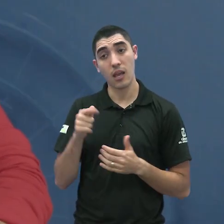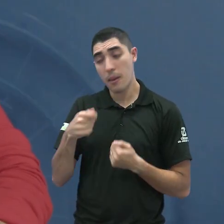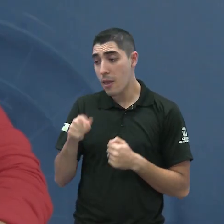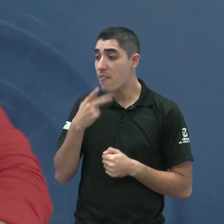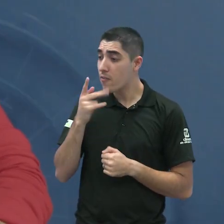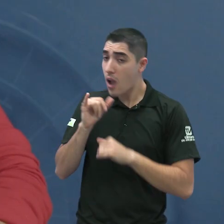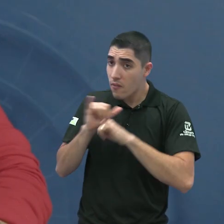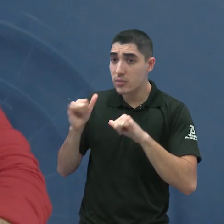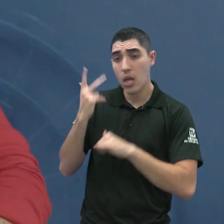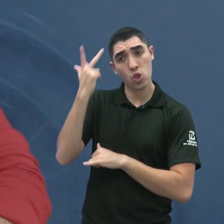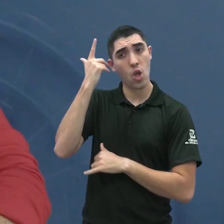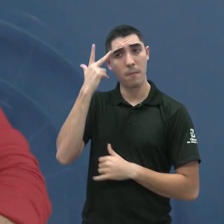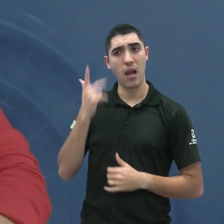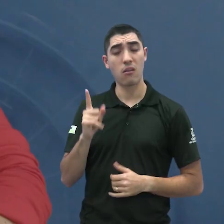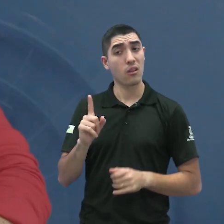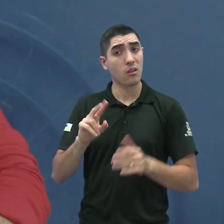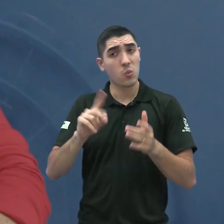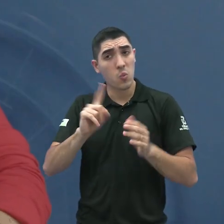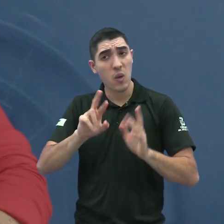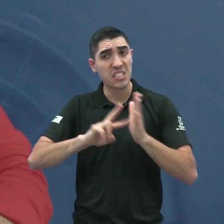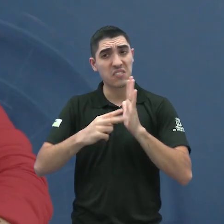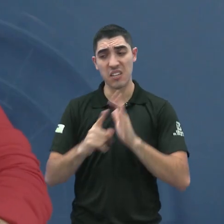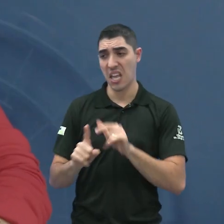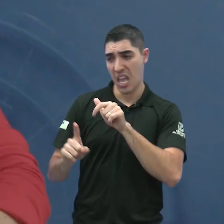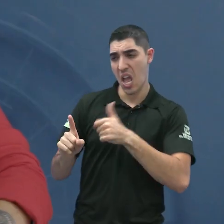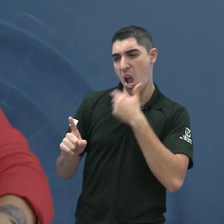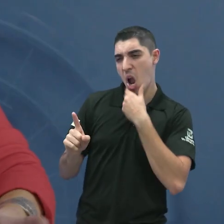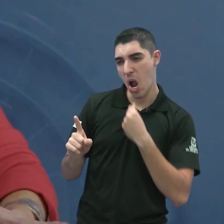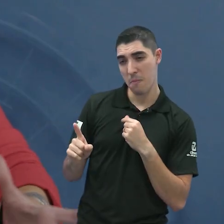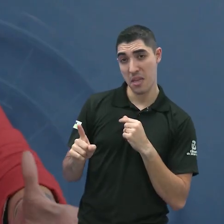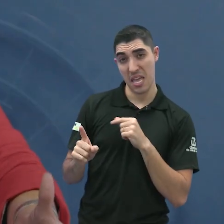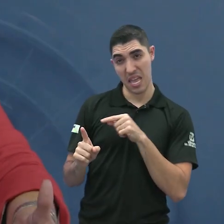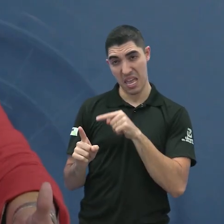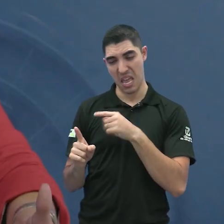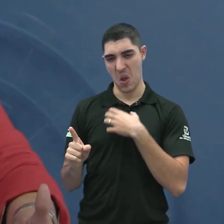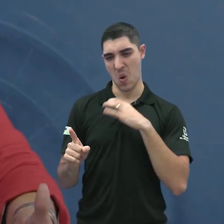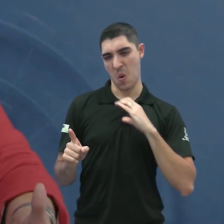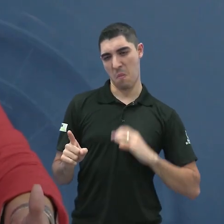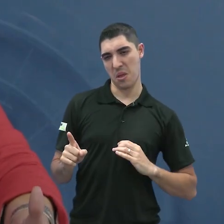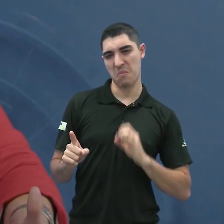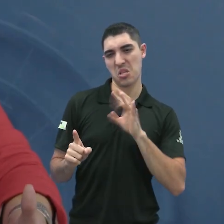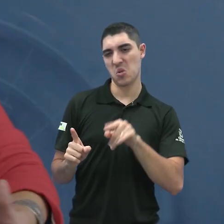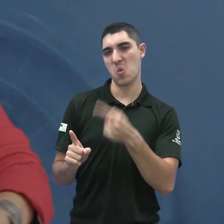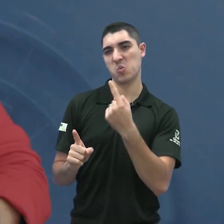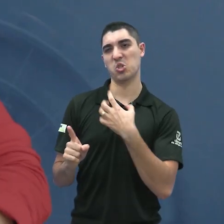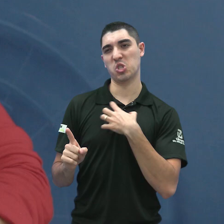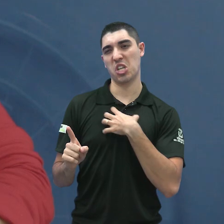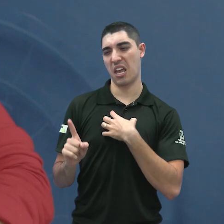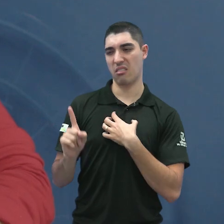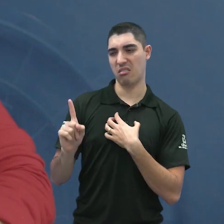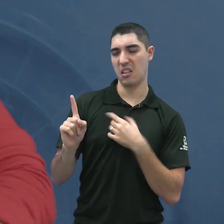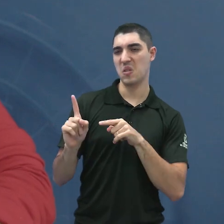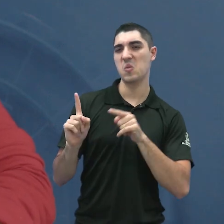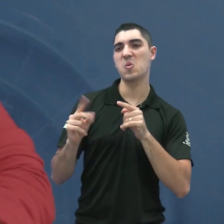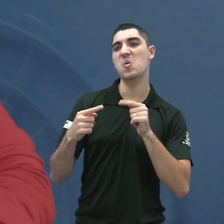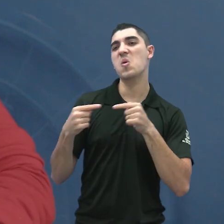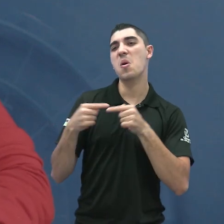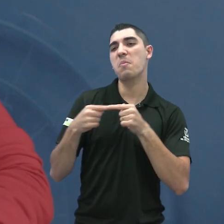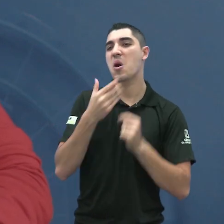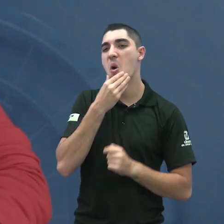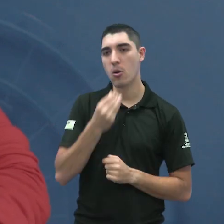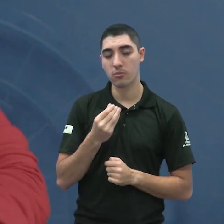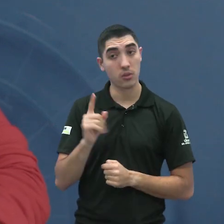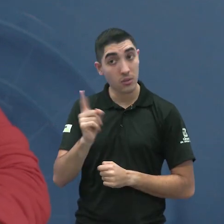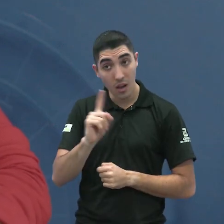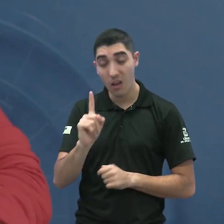colocar o indivíduo ali, homem, nas caixinhas ali. Esse aqui é um comportamento padrão. Né? Isso limita muito e